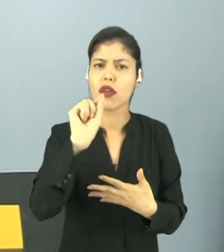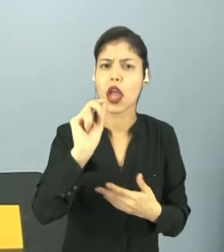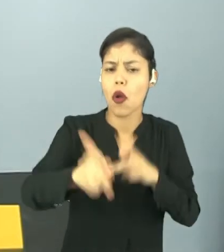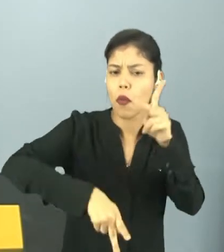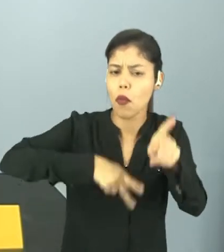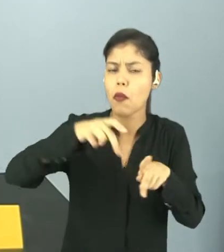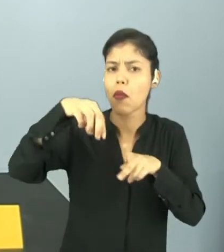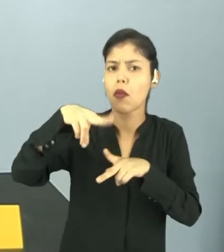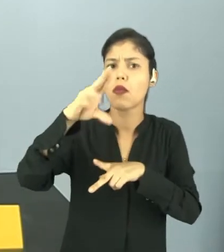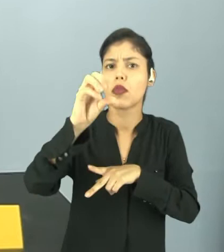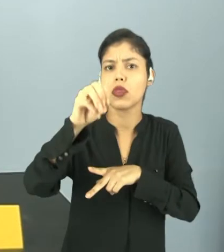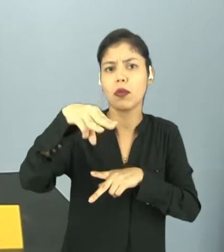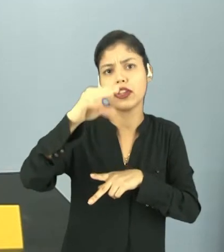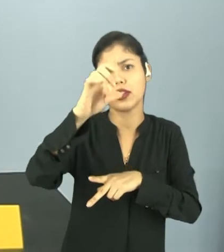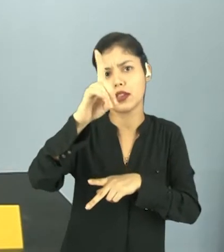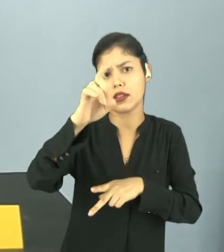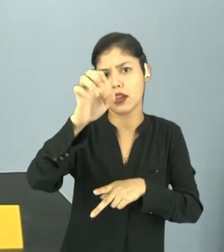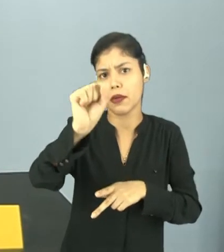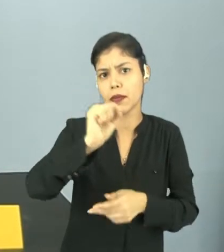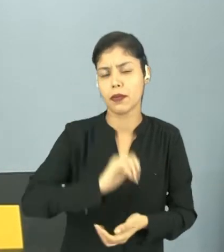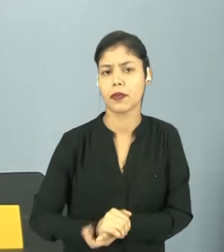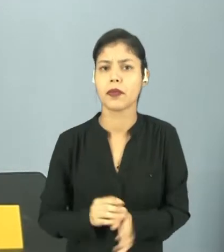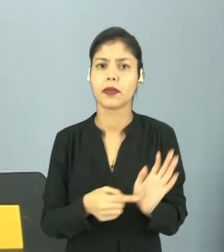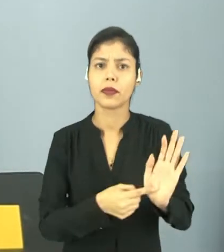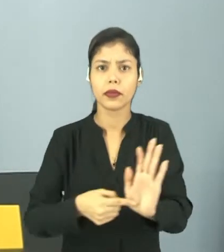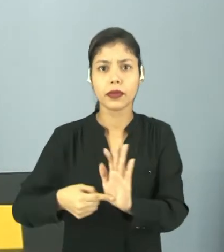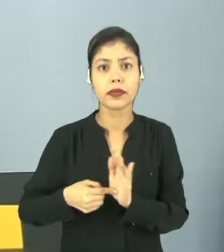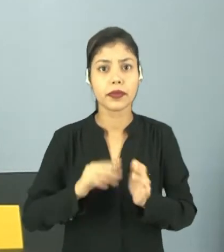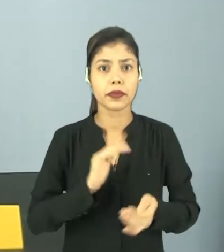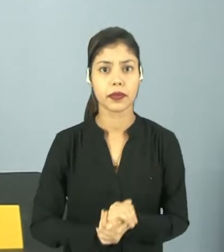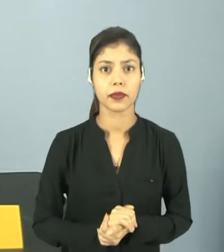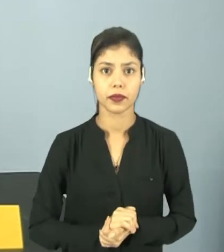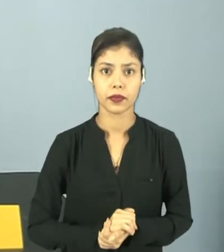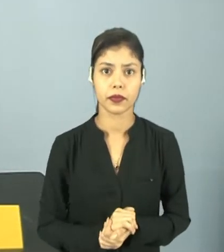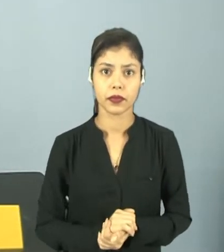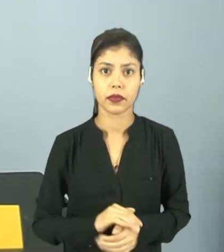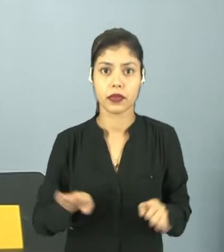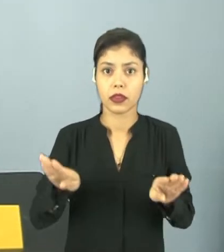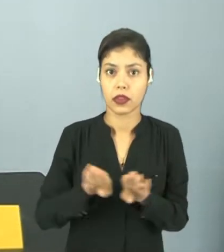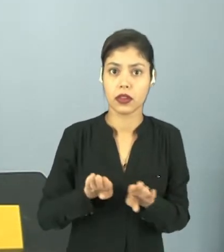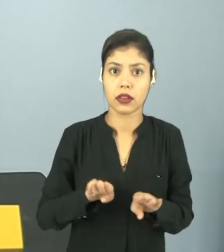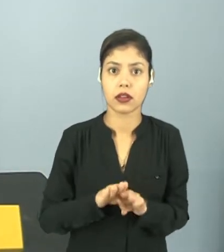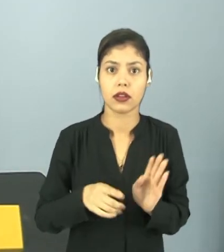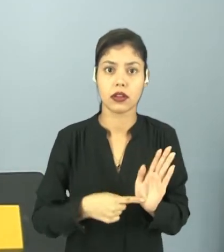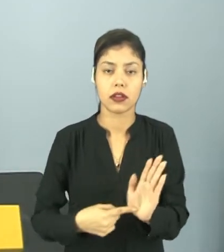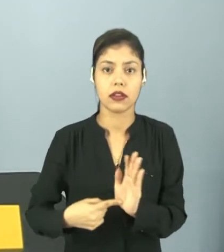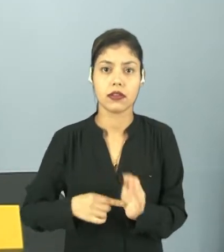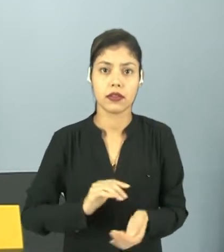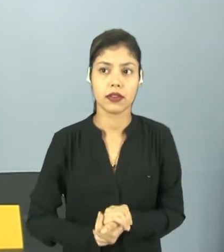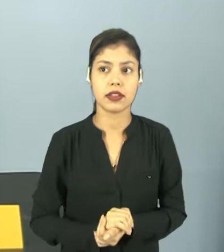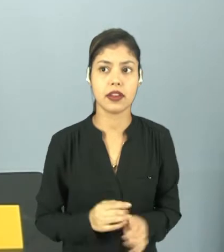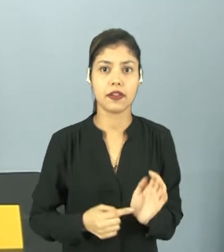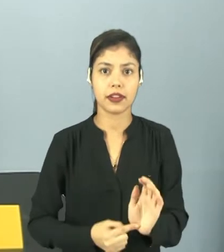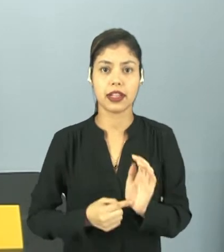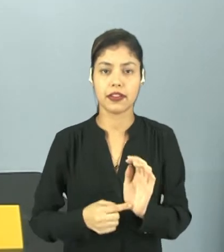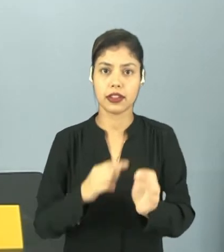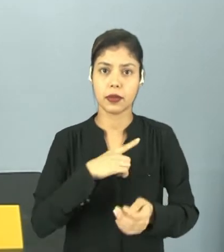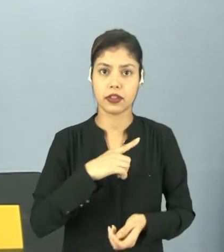povo nômade? Esses primeiros grupos de humanos, eles eram o quê? nômades, você sabe